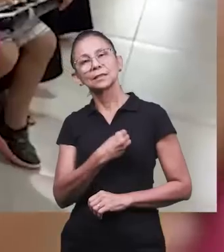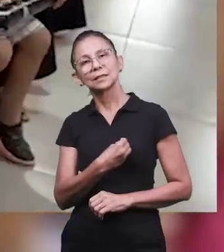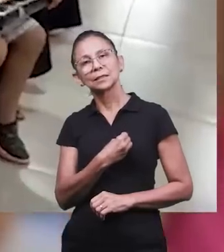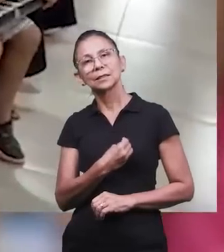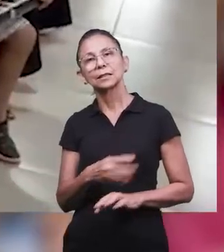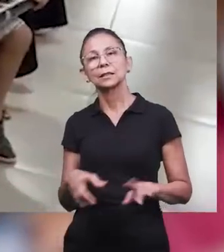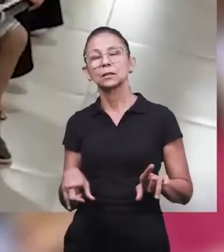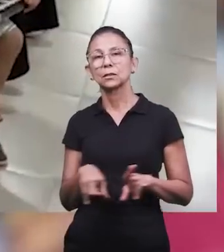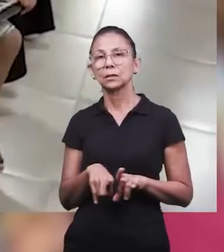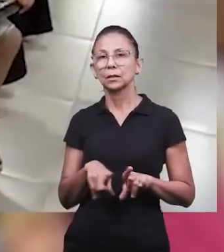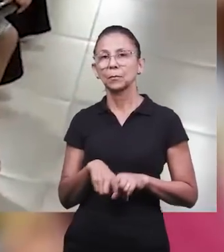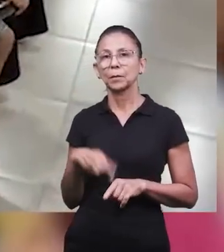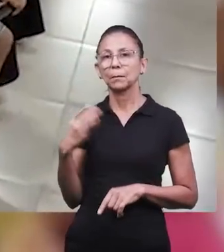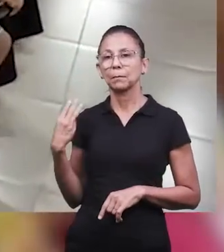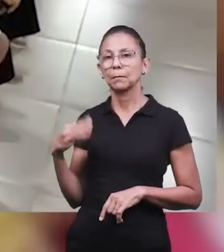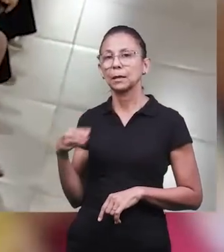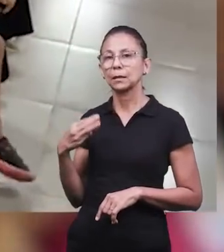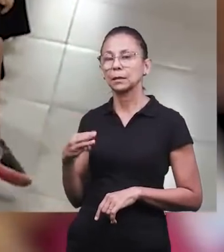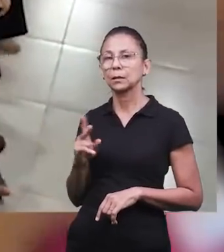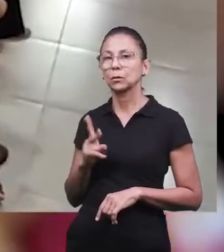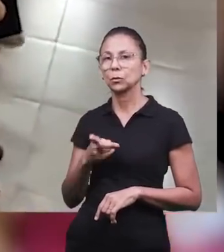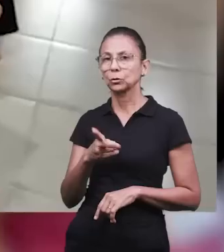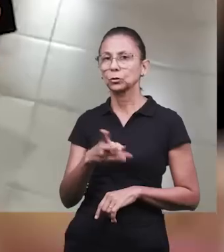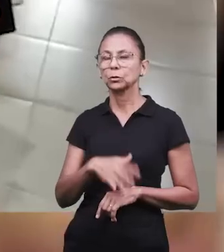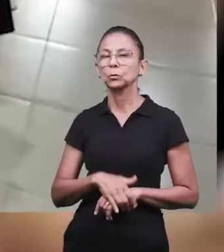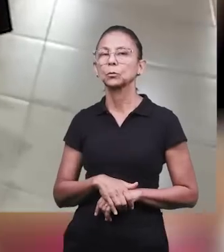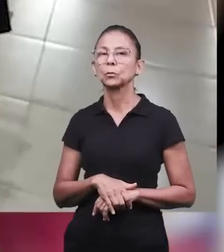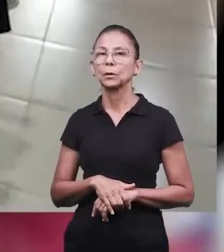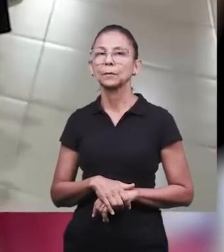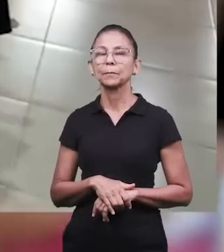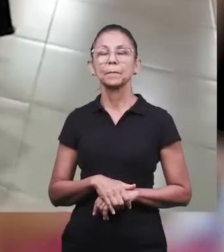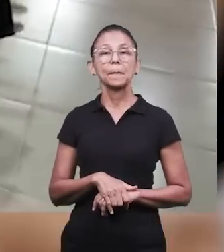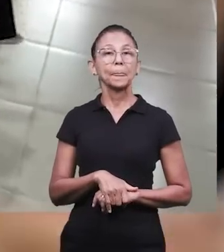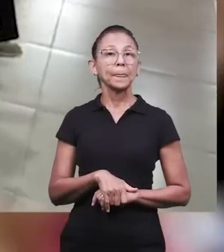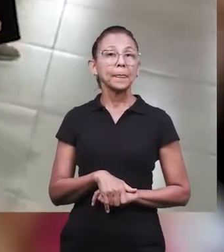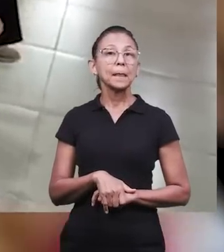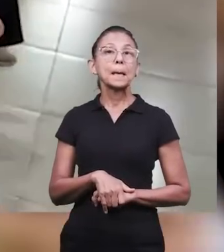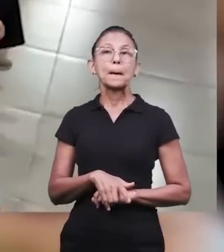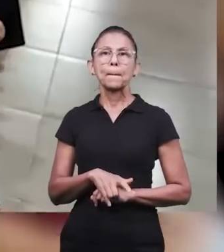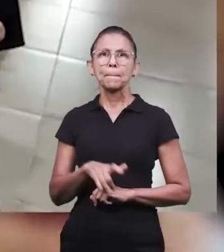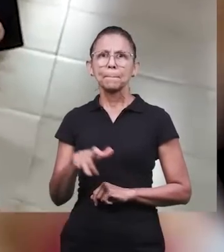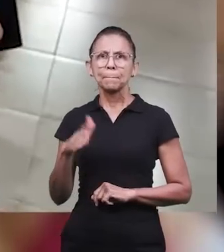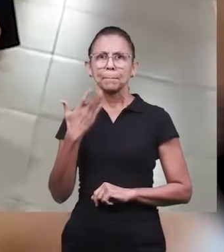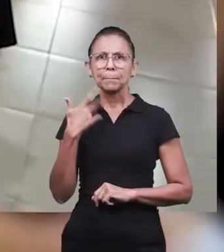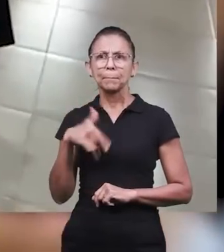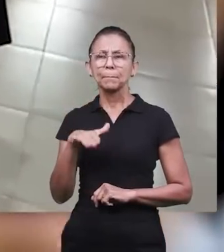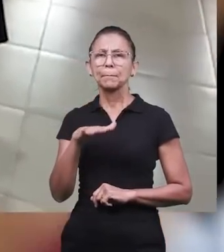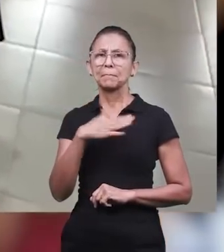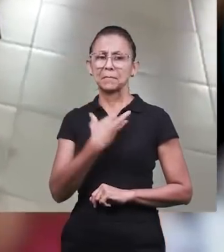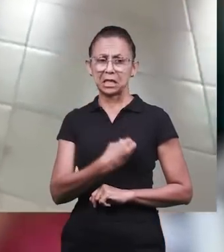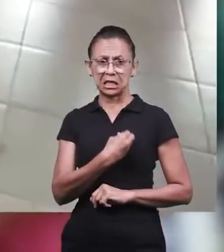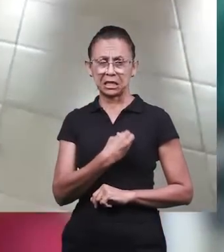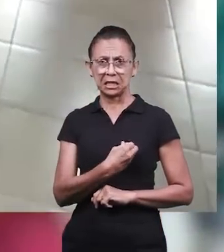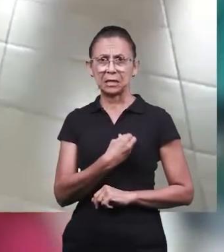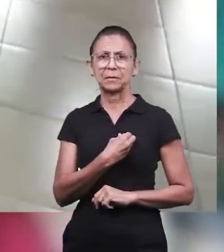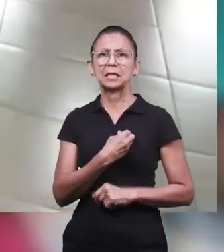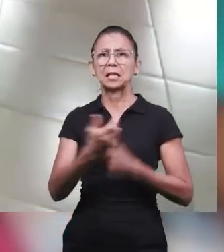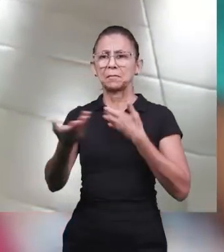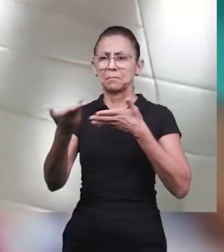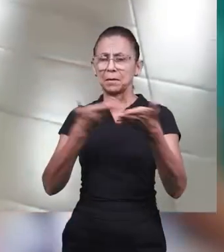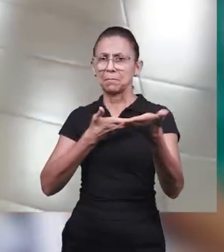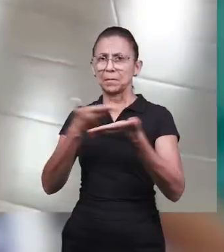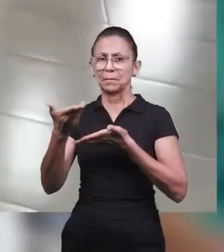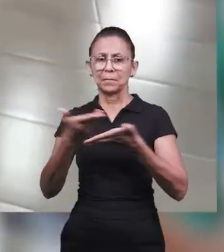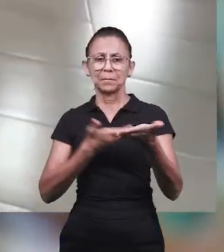de Imperatriz do Maranhão, a festa continua com as crianças participando ativamente do seminário, louvando e interagindo bastante com